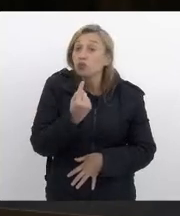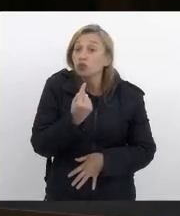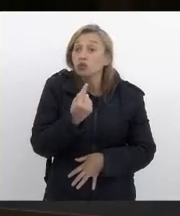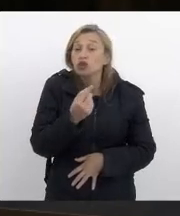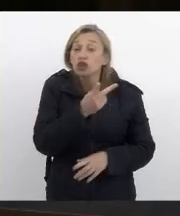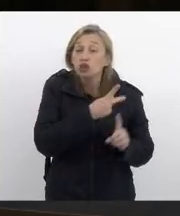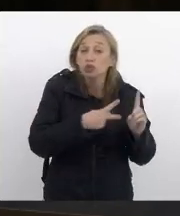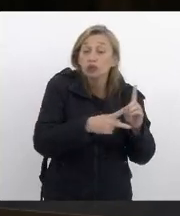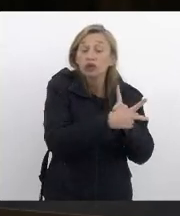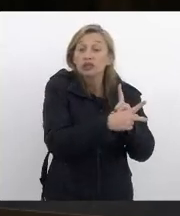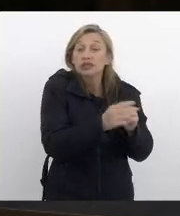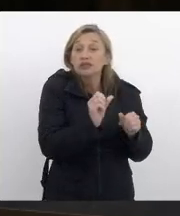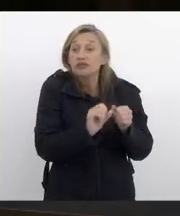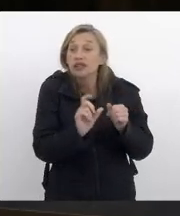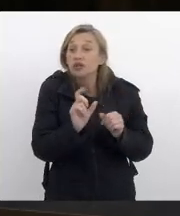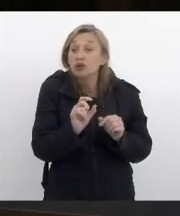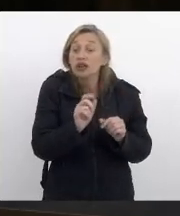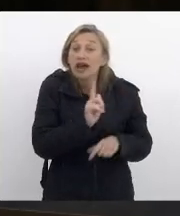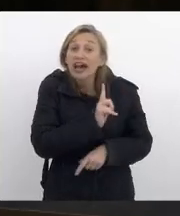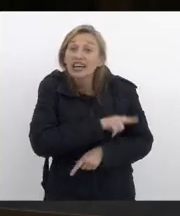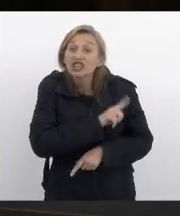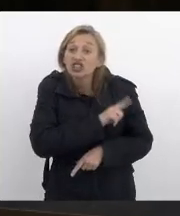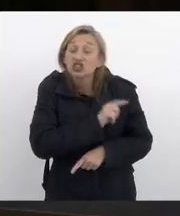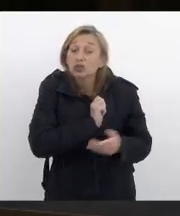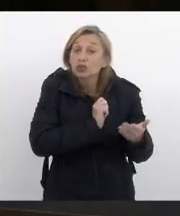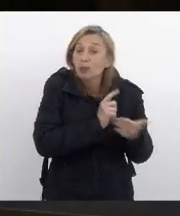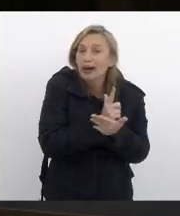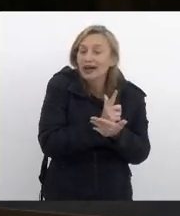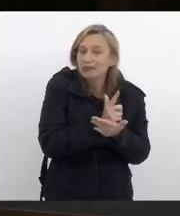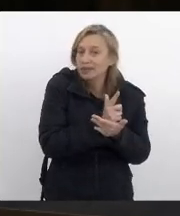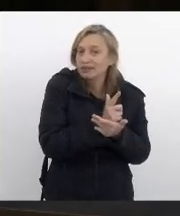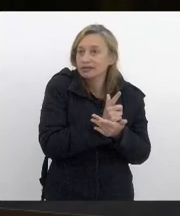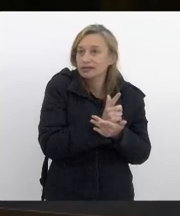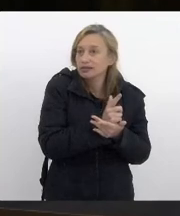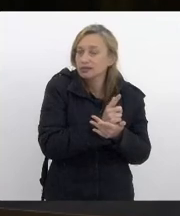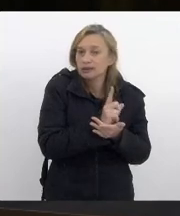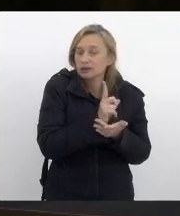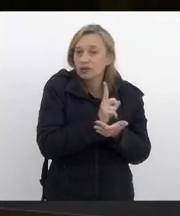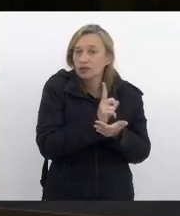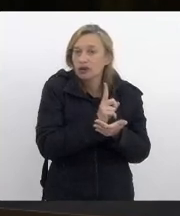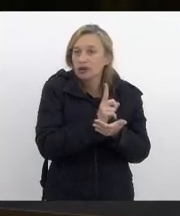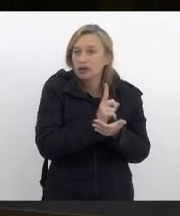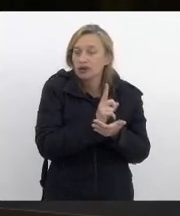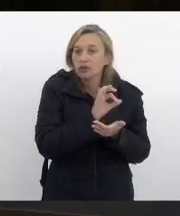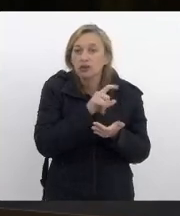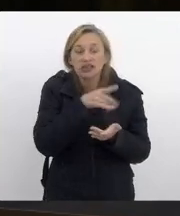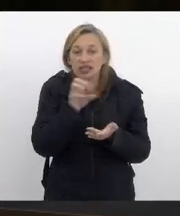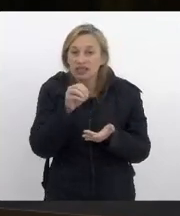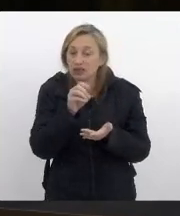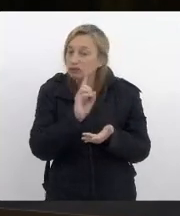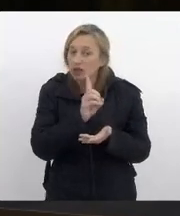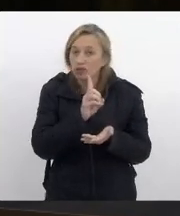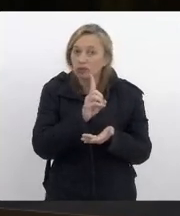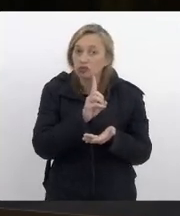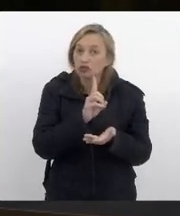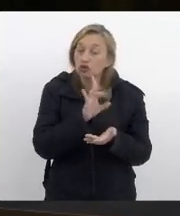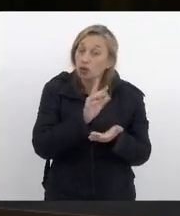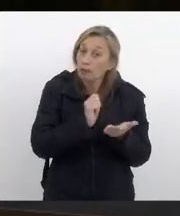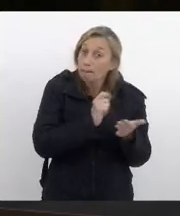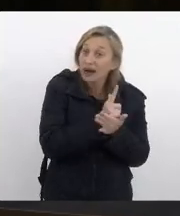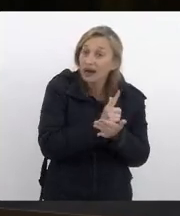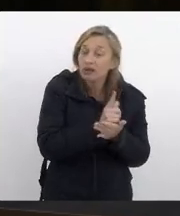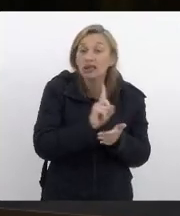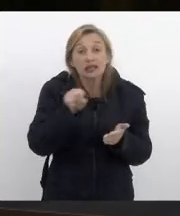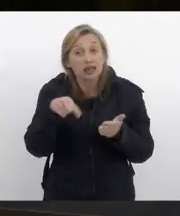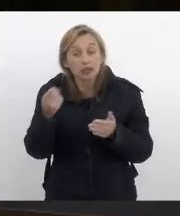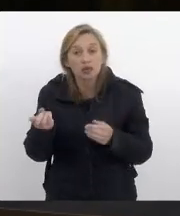Rio Previdência faz é a gestão do pagamento. Ele não faz a gestão da concessão, tá? Porque depois